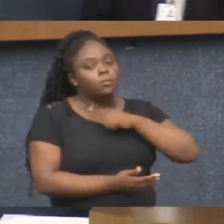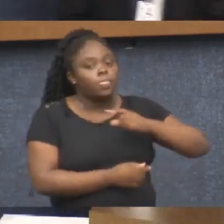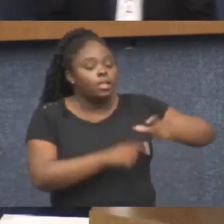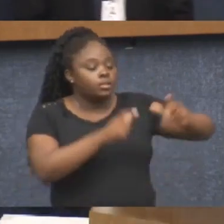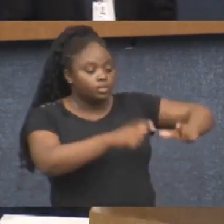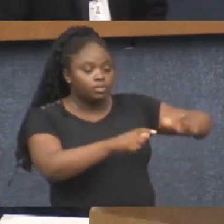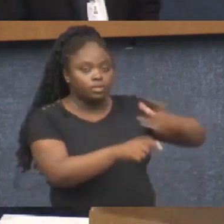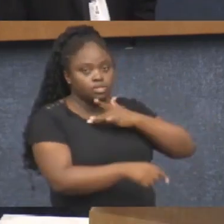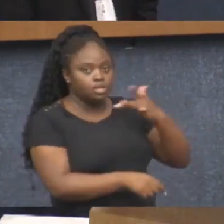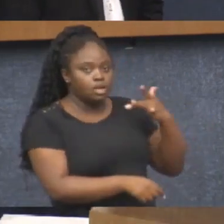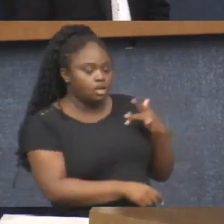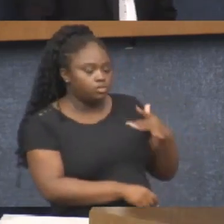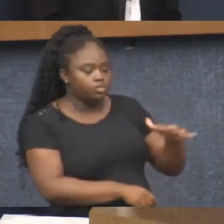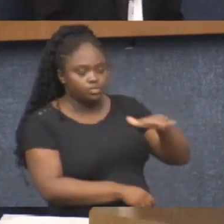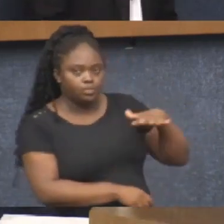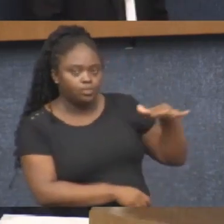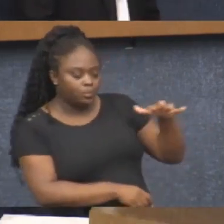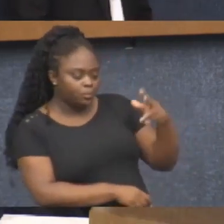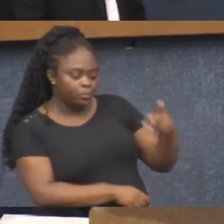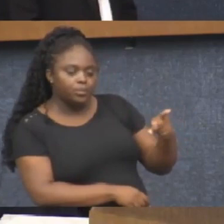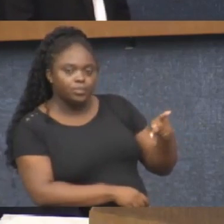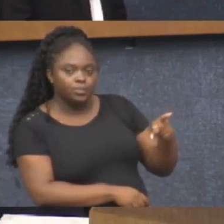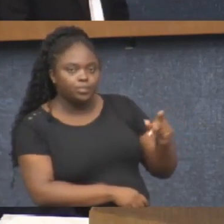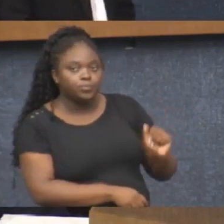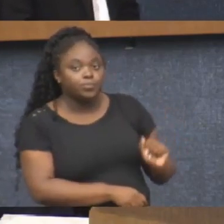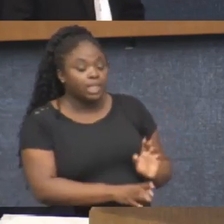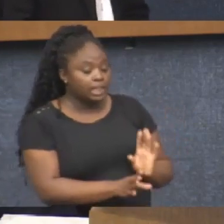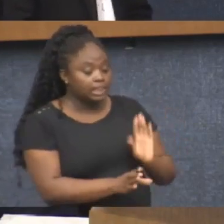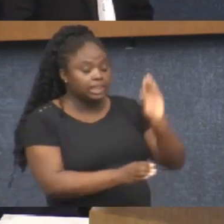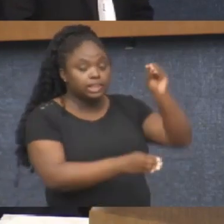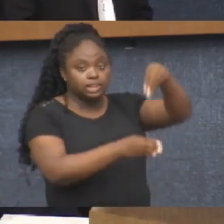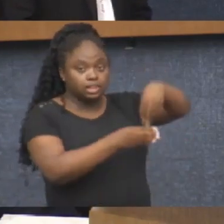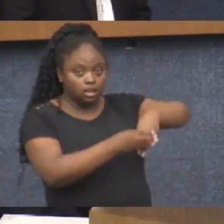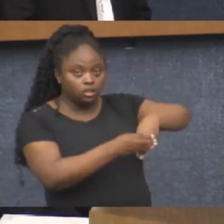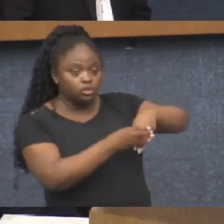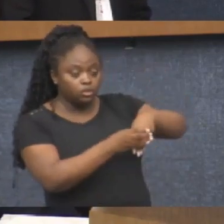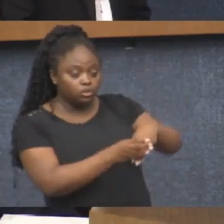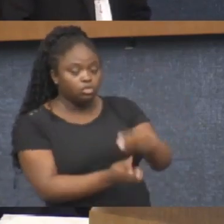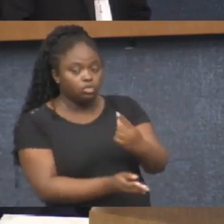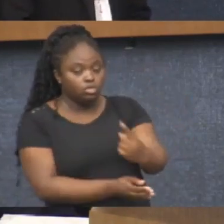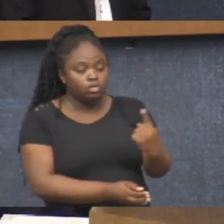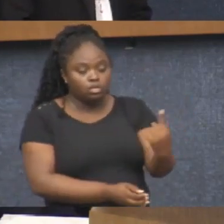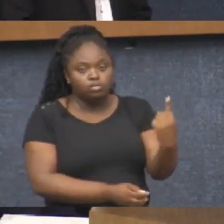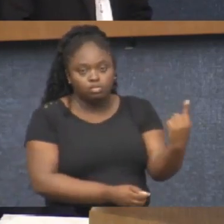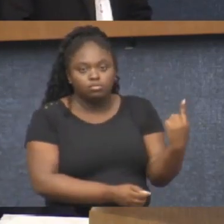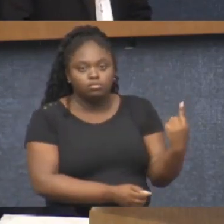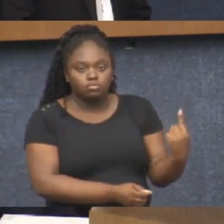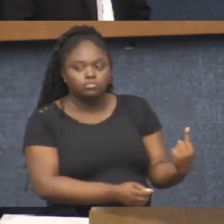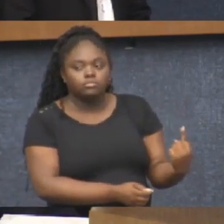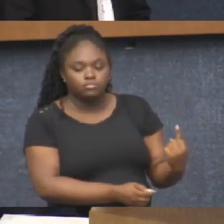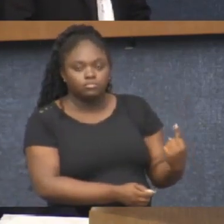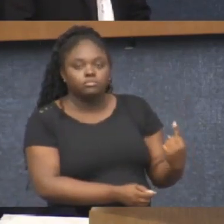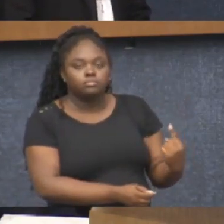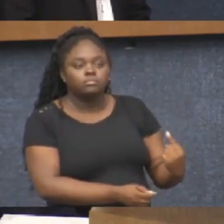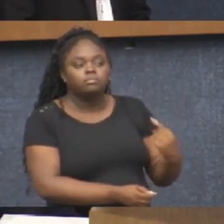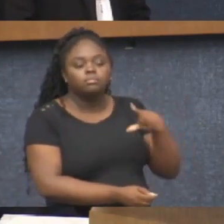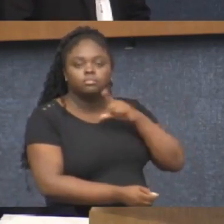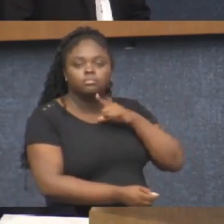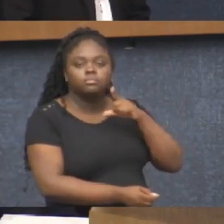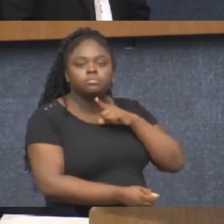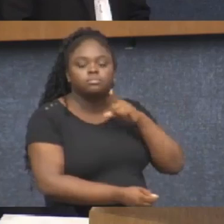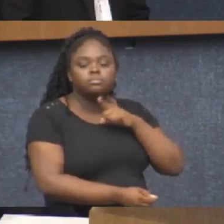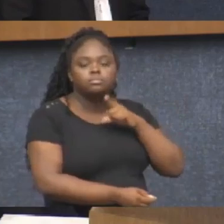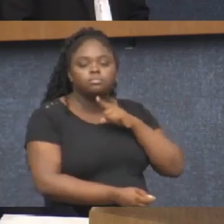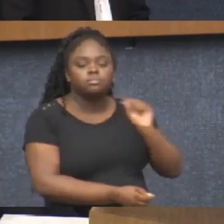saúde, a sua área de abrangência. Dentro da área de abrangência de cada centro de saúde, né, existe